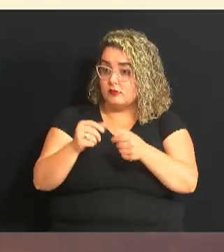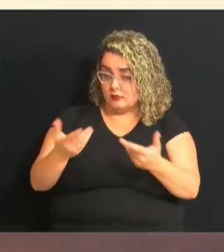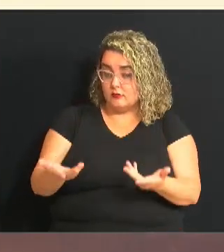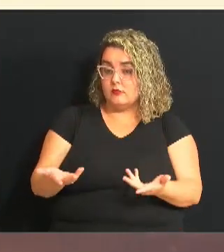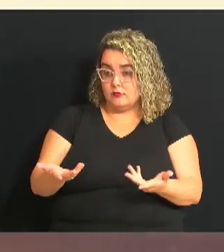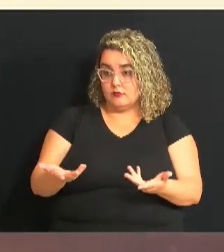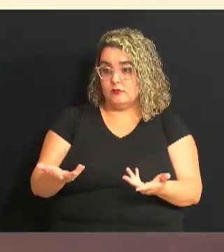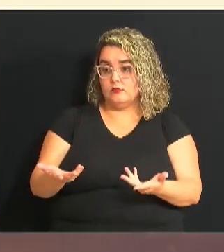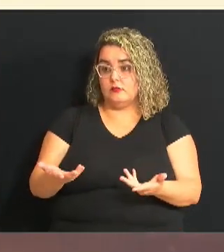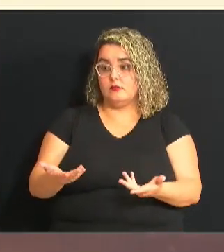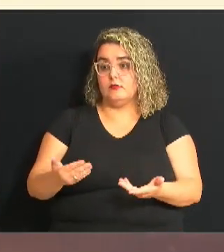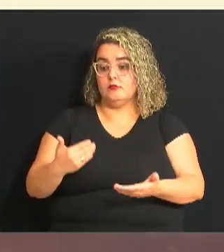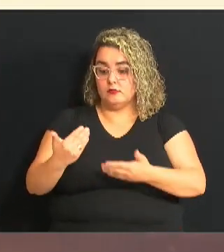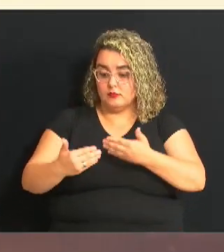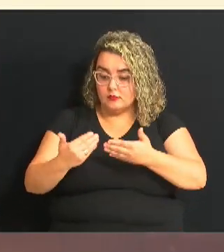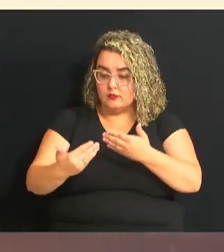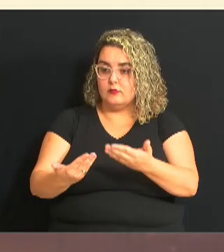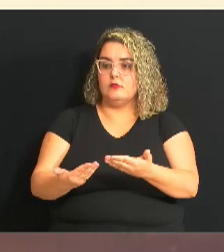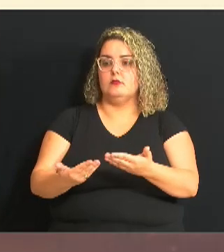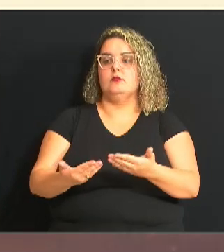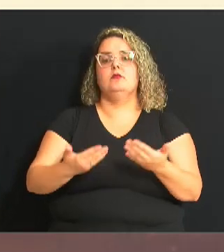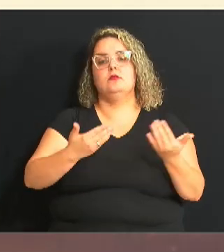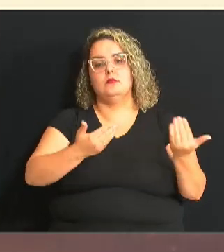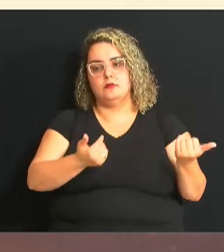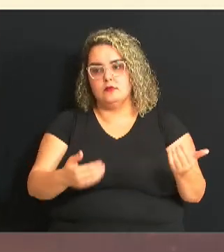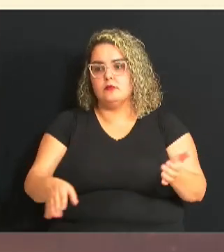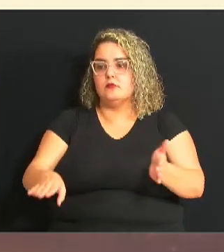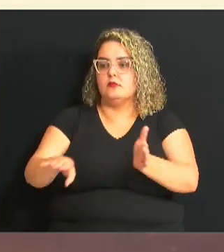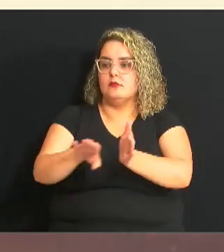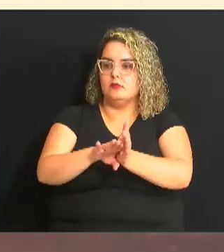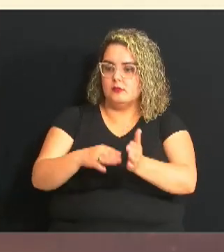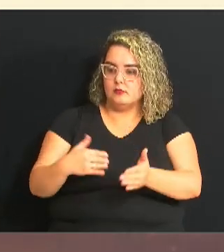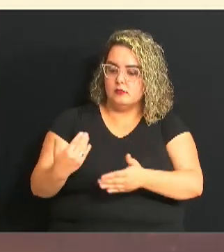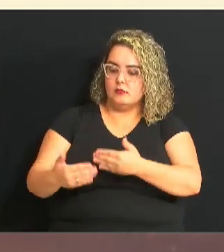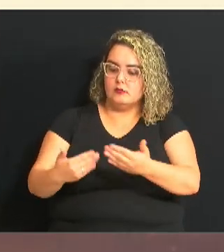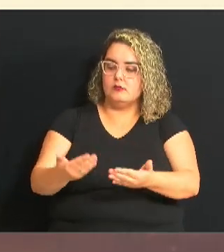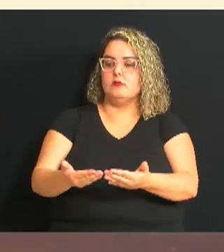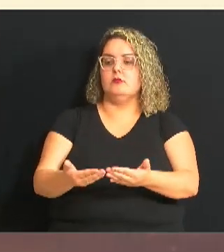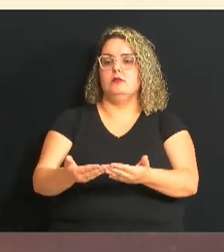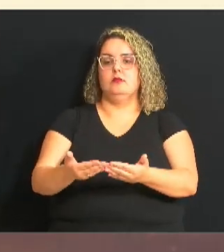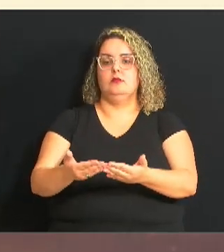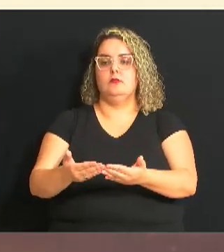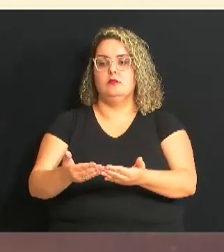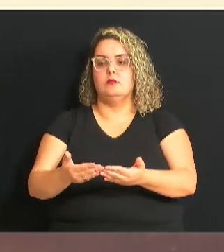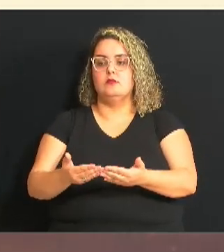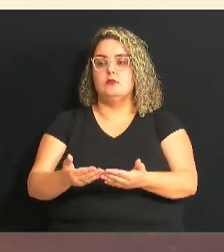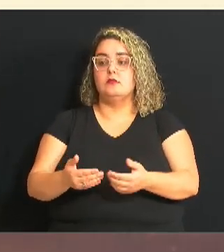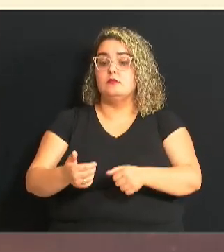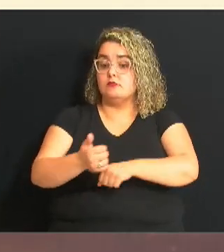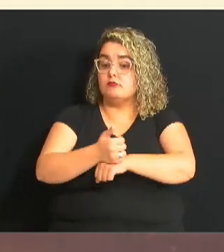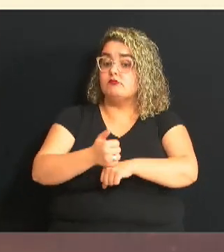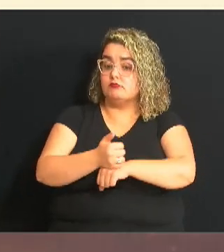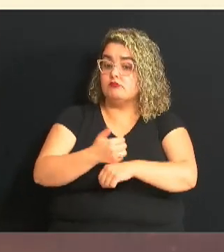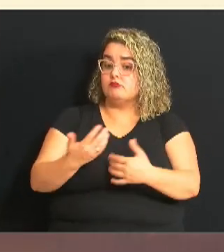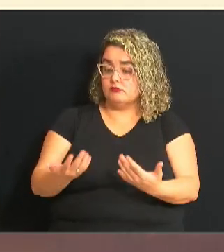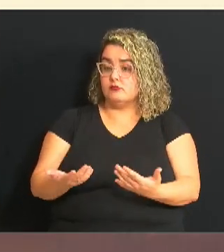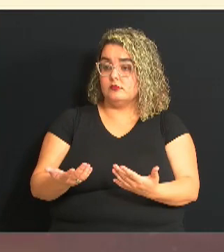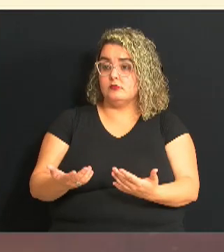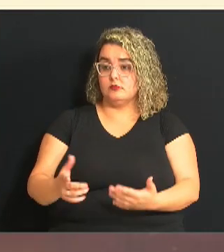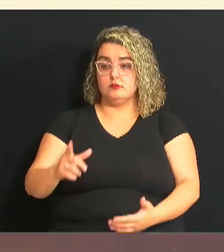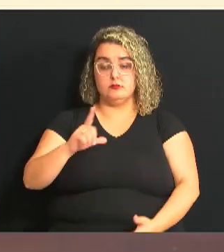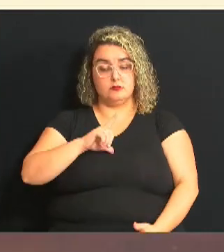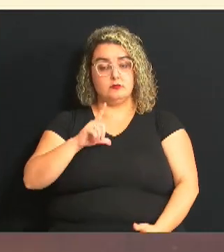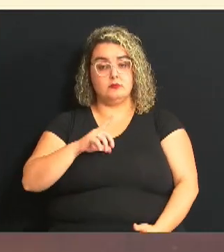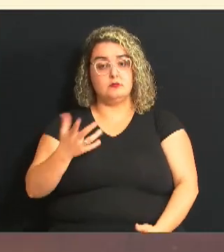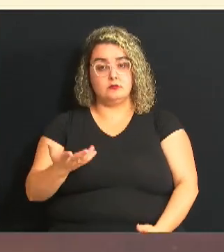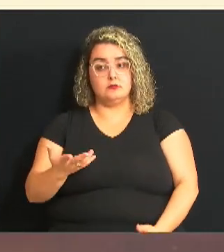procura passar para os jovens que chegaram, que estão chegando aí, que sejam bons profissionais, que tenham, né, na